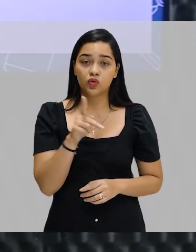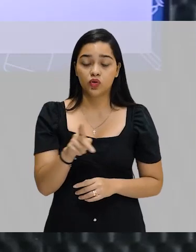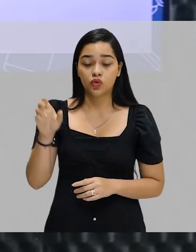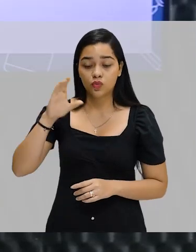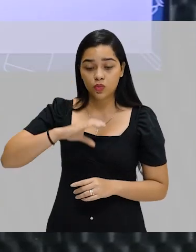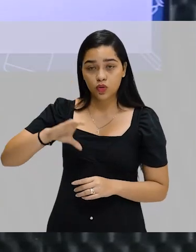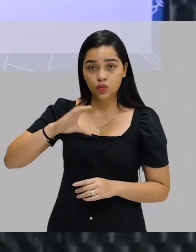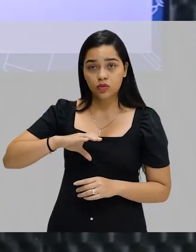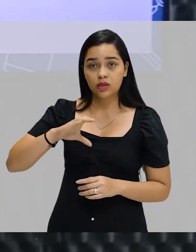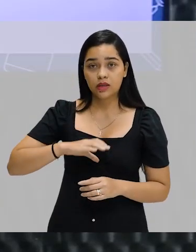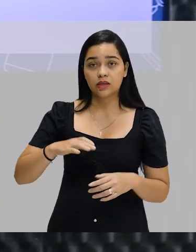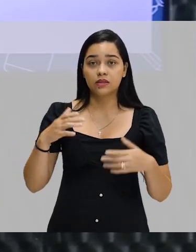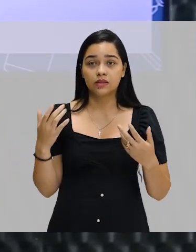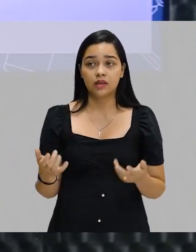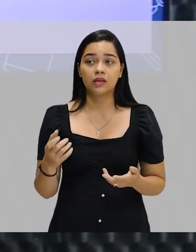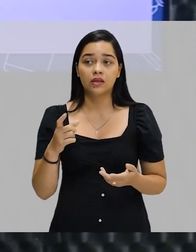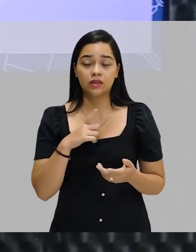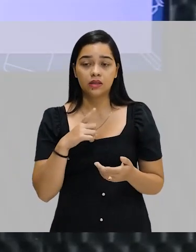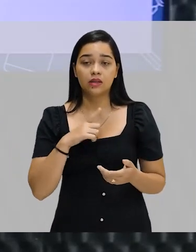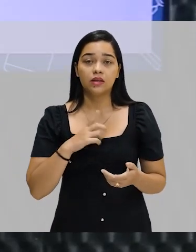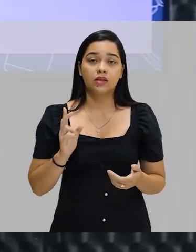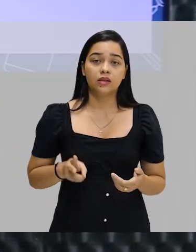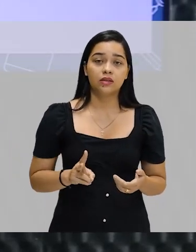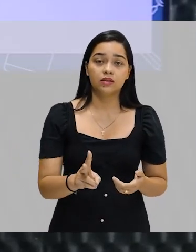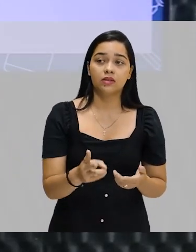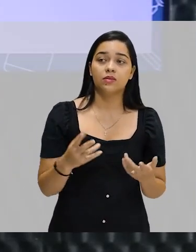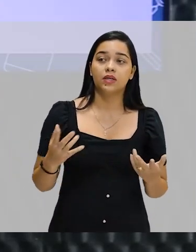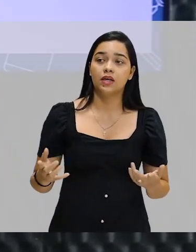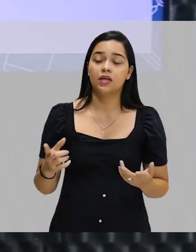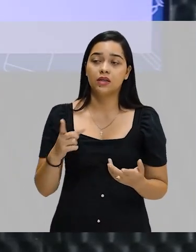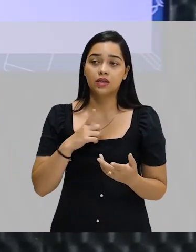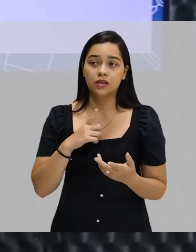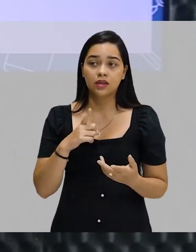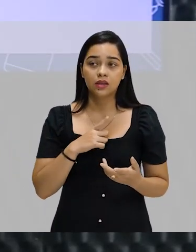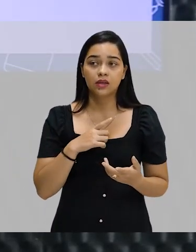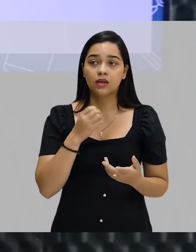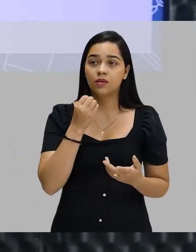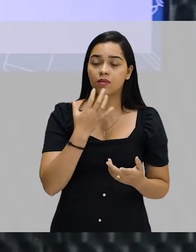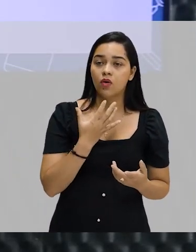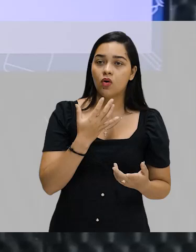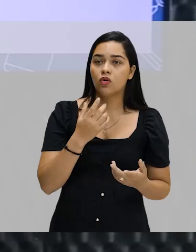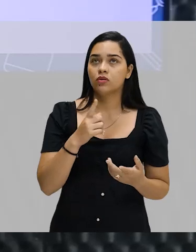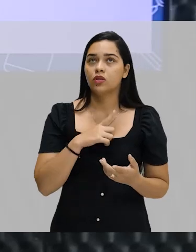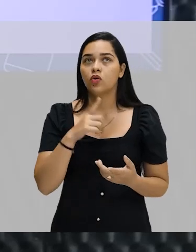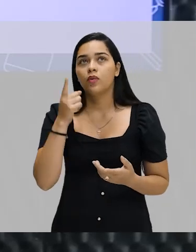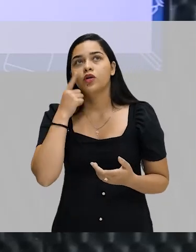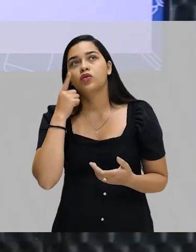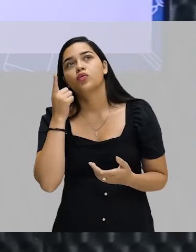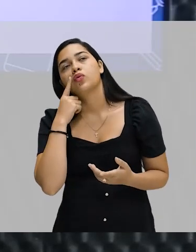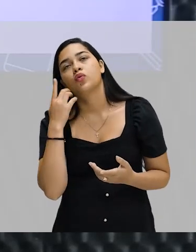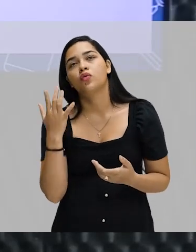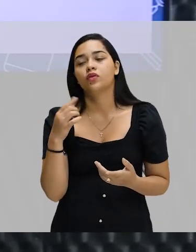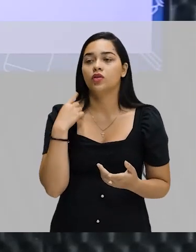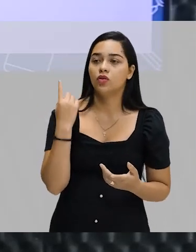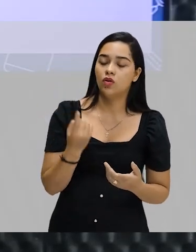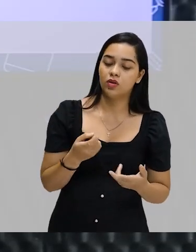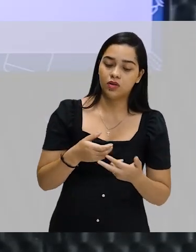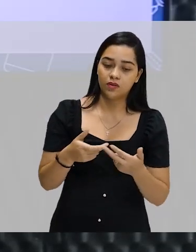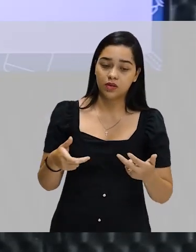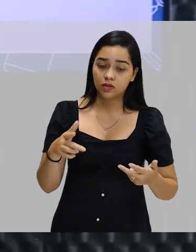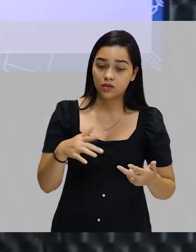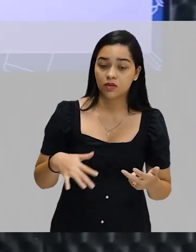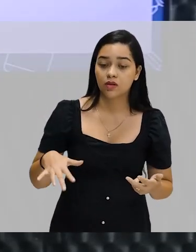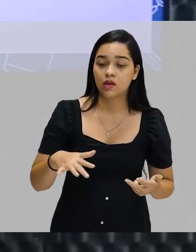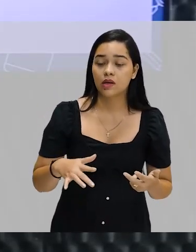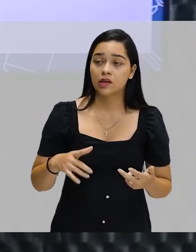português, onde ele está, sempre é requisitado, tirar uma dúvida. Quando a gente está em ambiente,